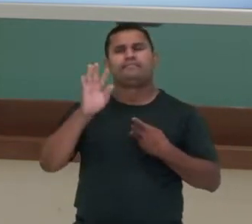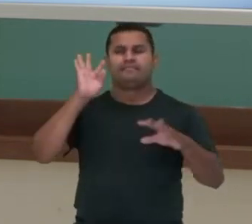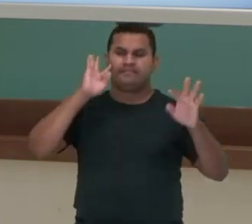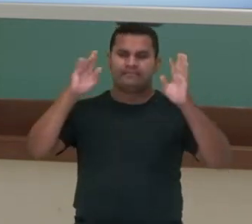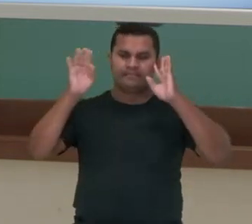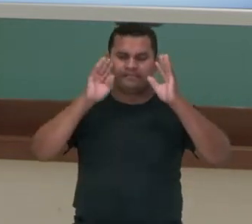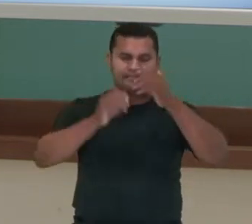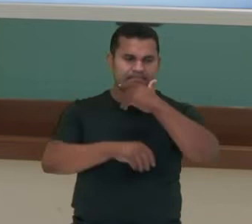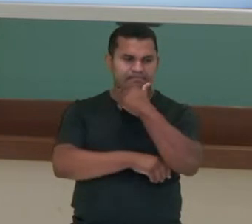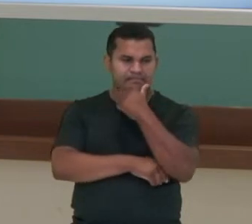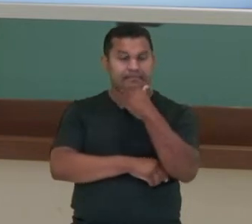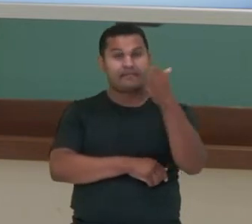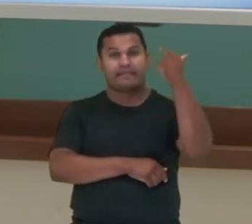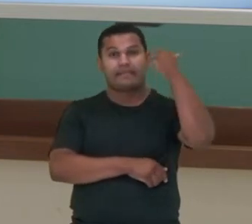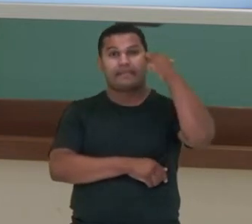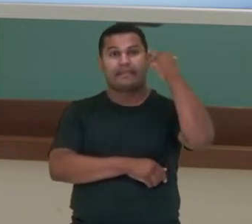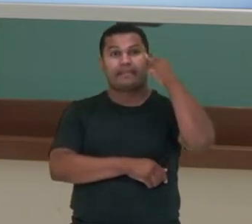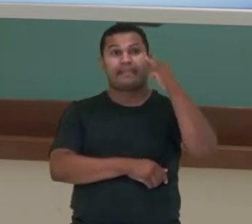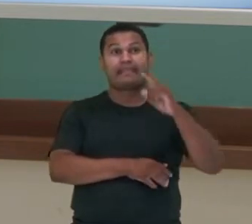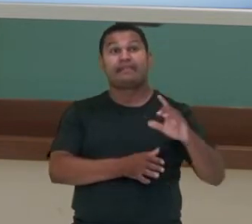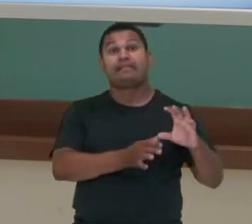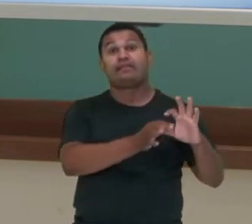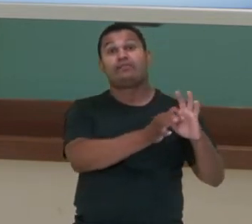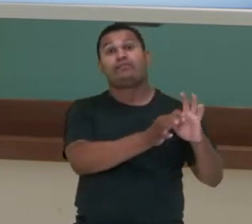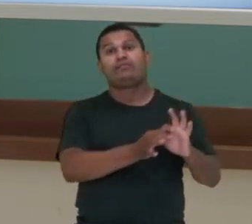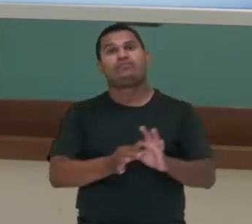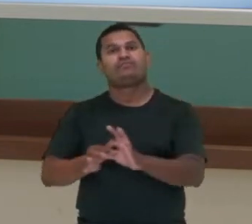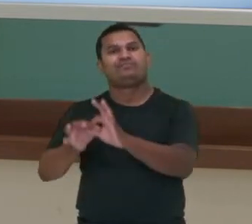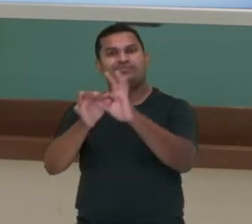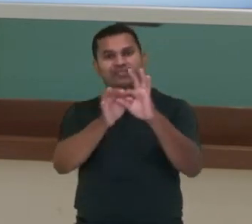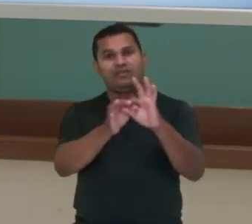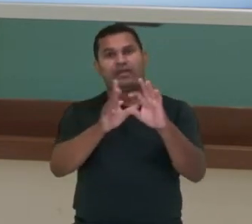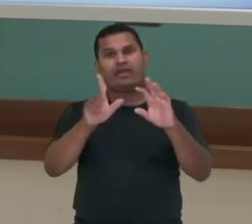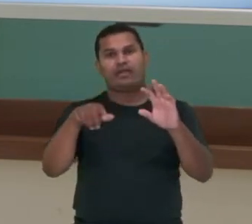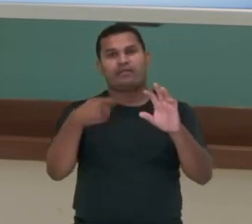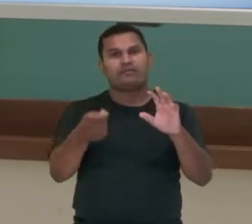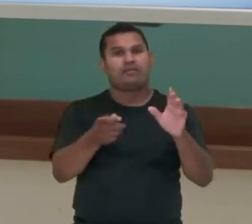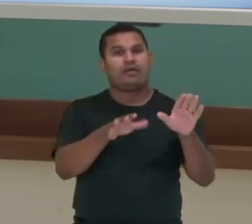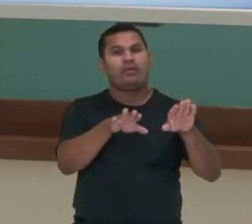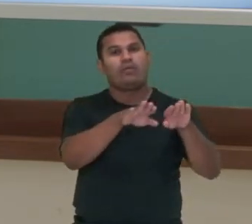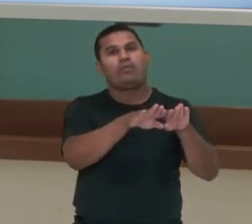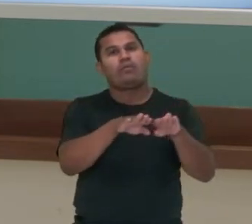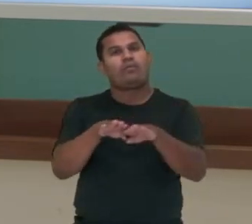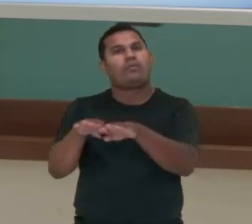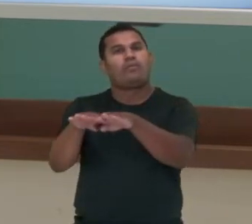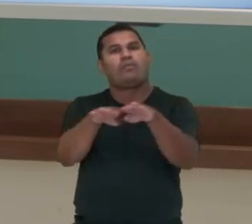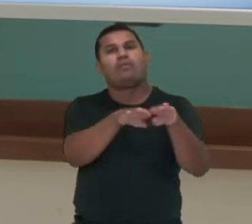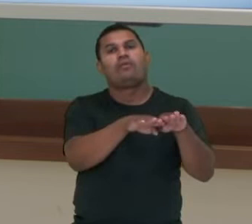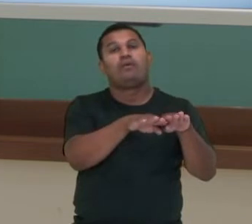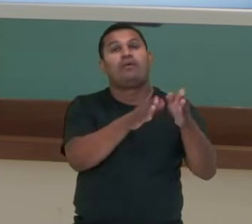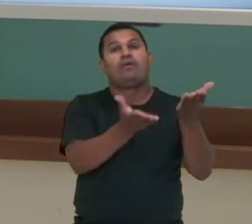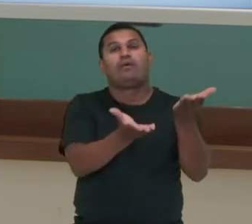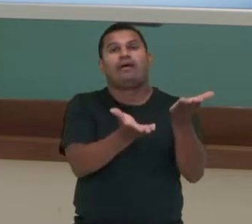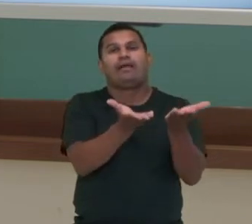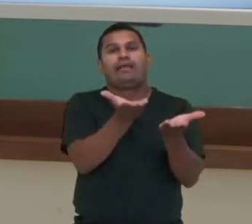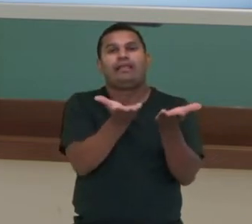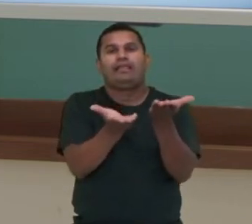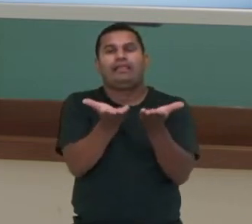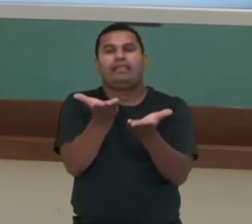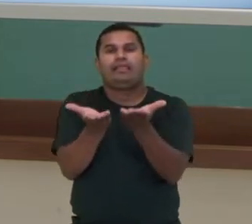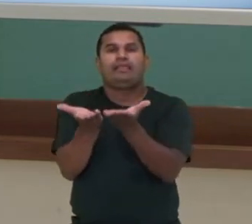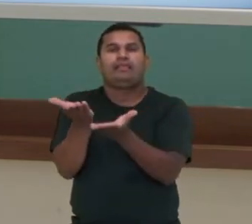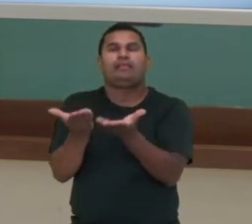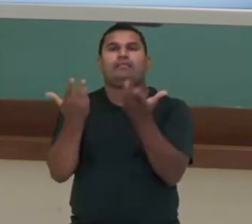existe um equilíbrio natural do nosso planeta. E é preciso tomar cuidado para não modificar